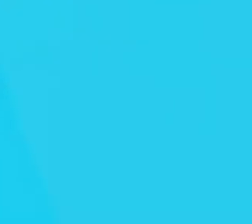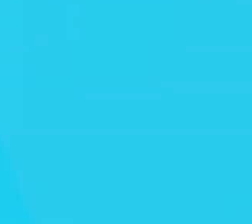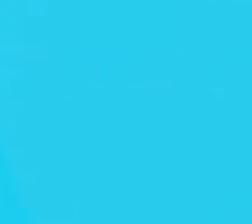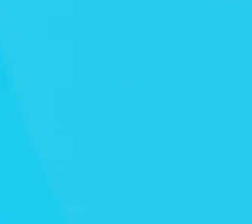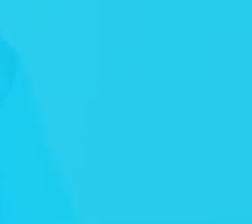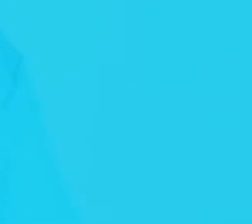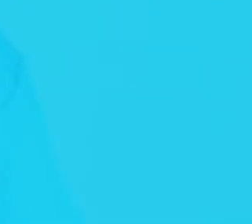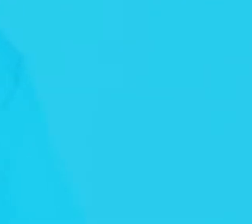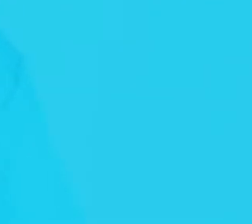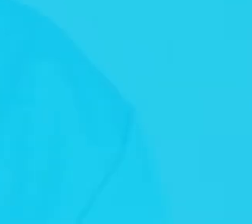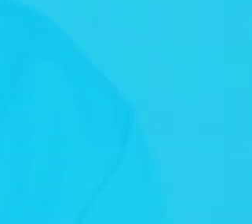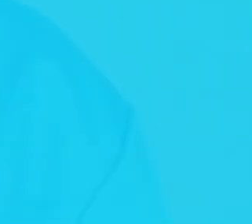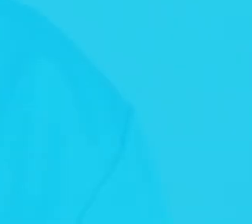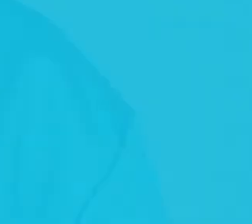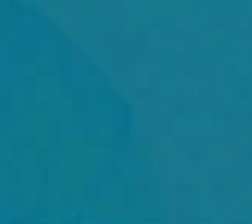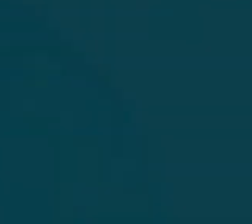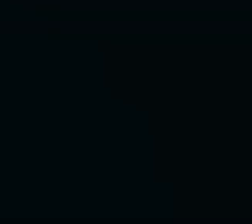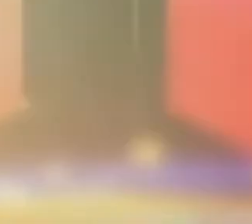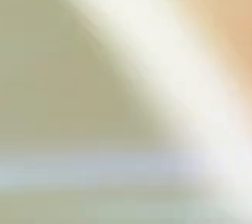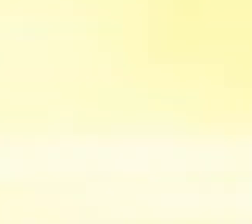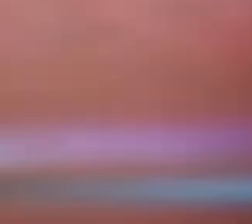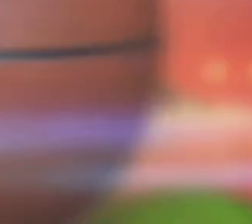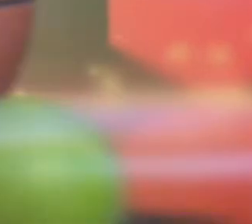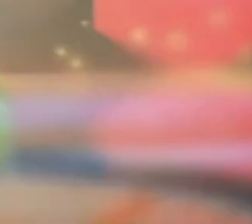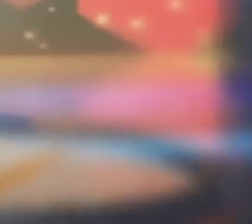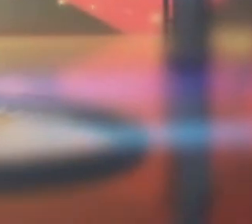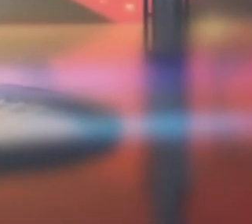meias a gente usa muito como prevenção da trombose.